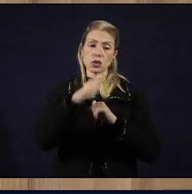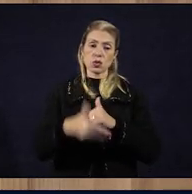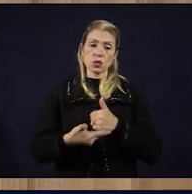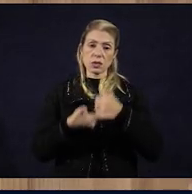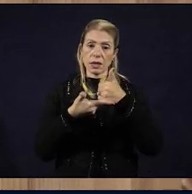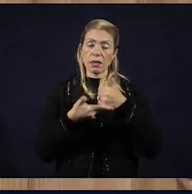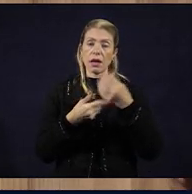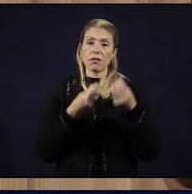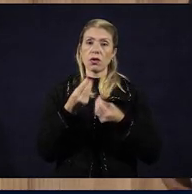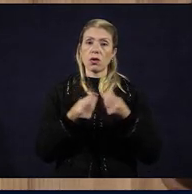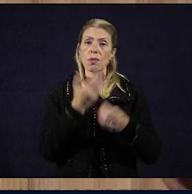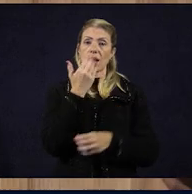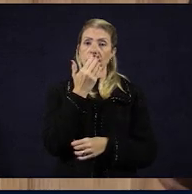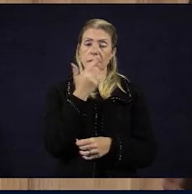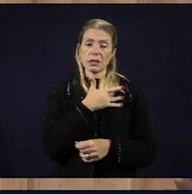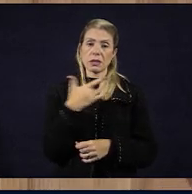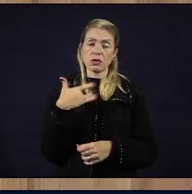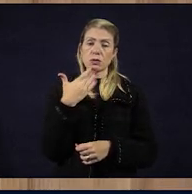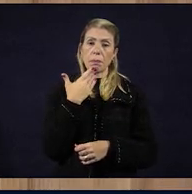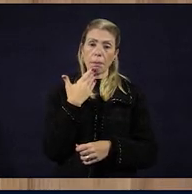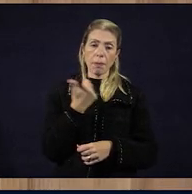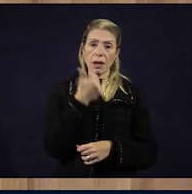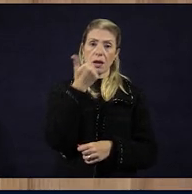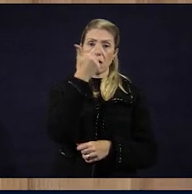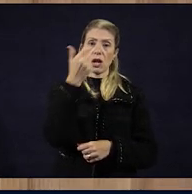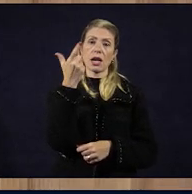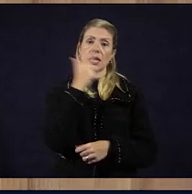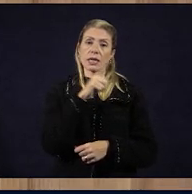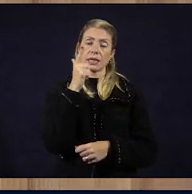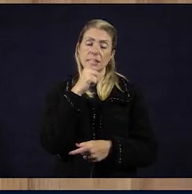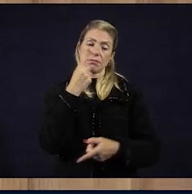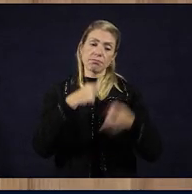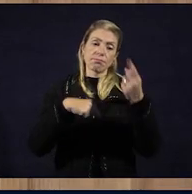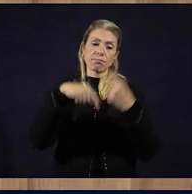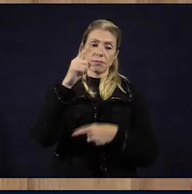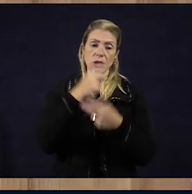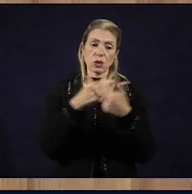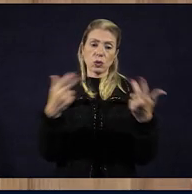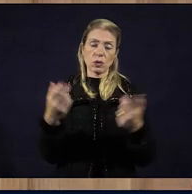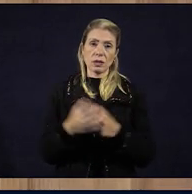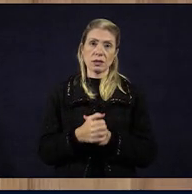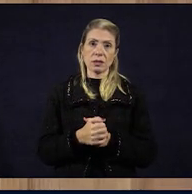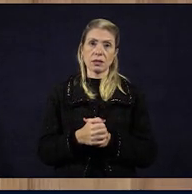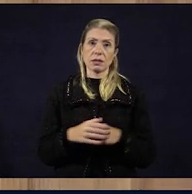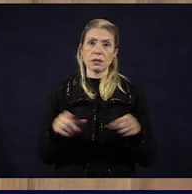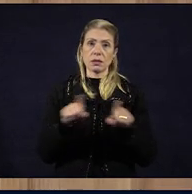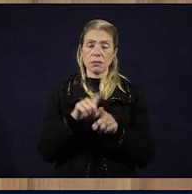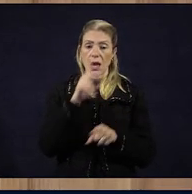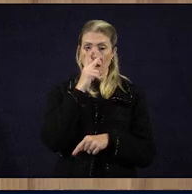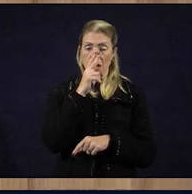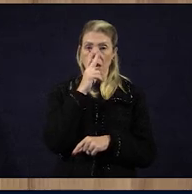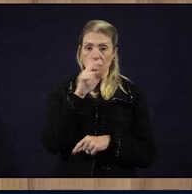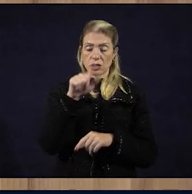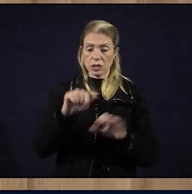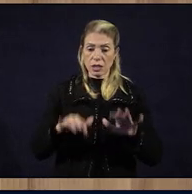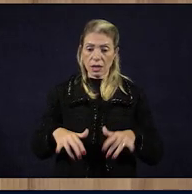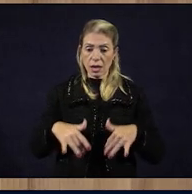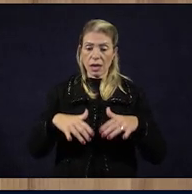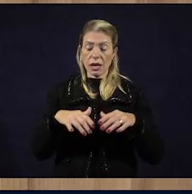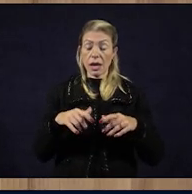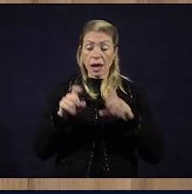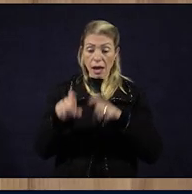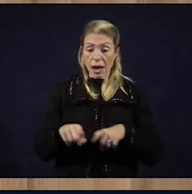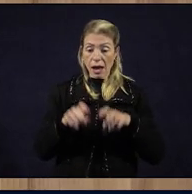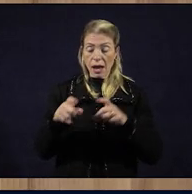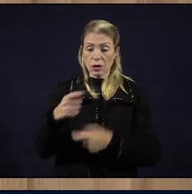com alimentos mais saudáveis e a gente vai ter um ganho de escala muito grande a gente estima que o agronegócio possa crescer entre